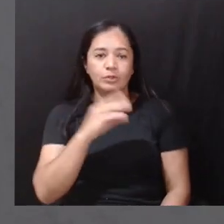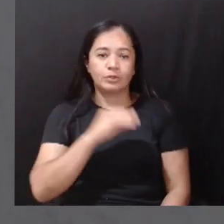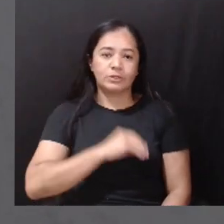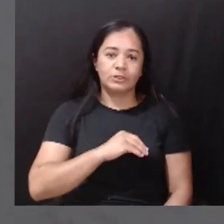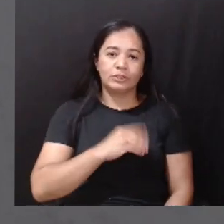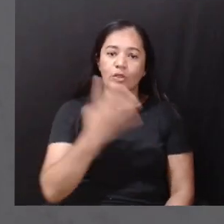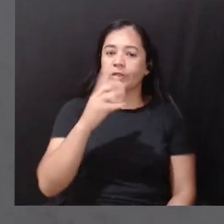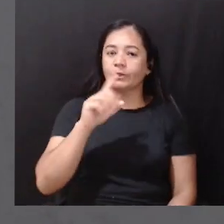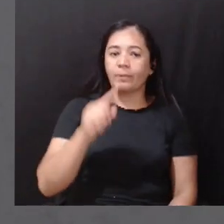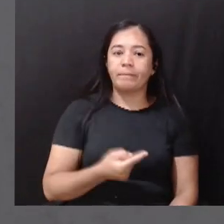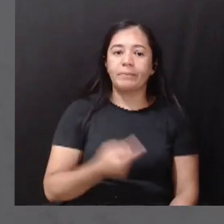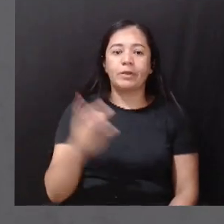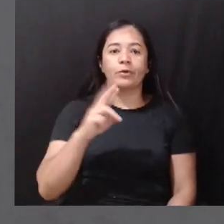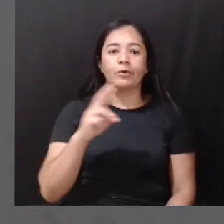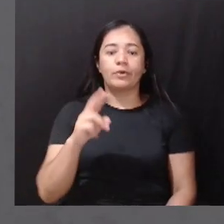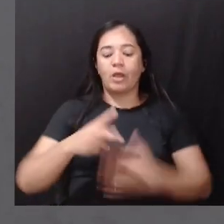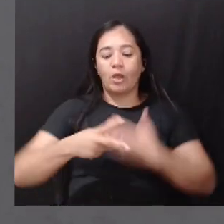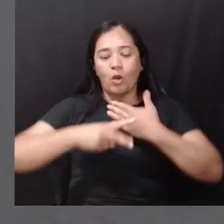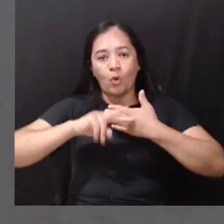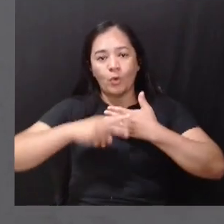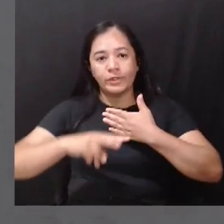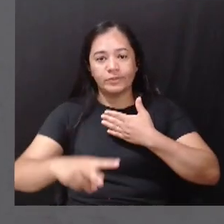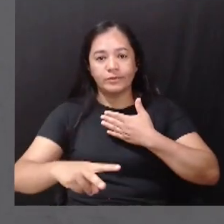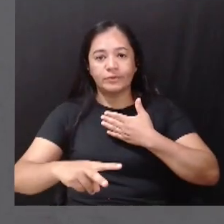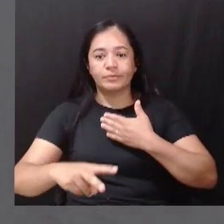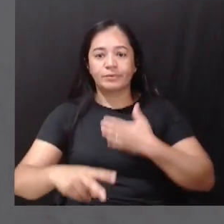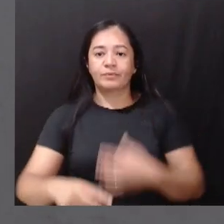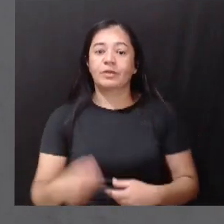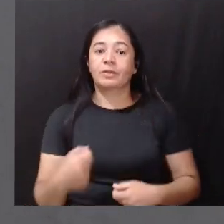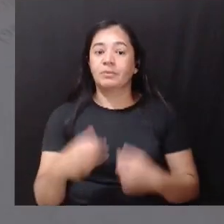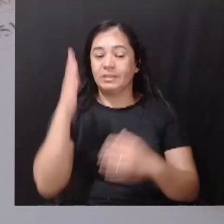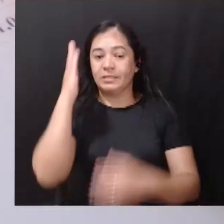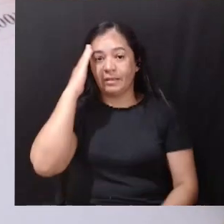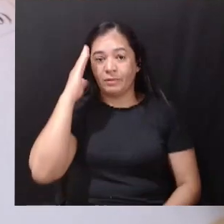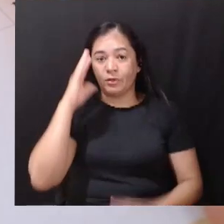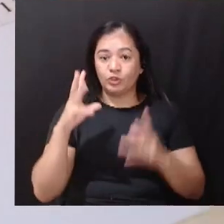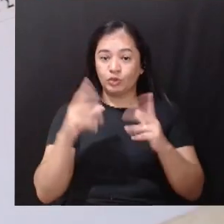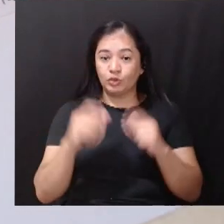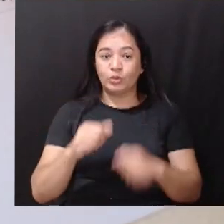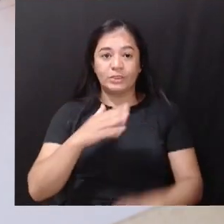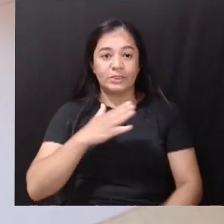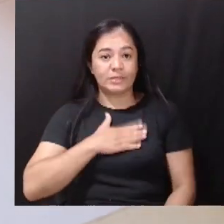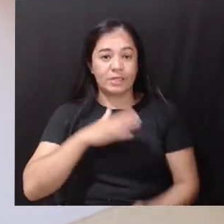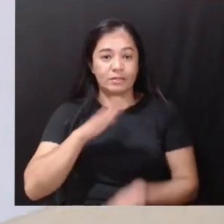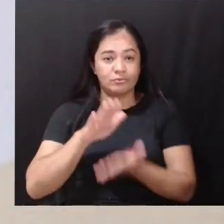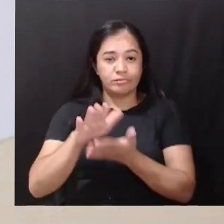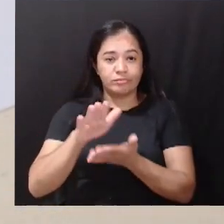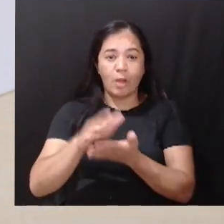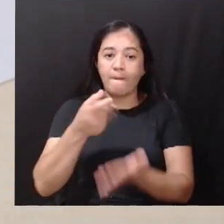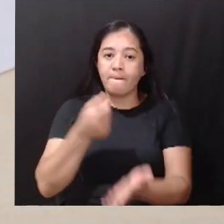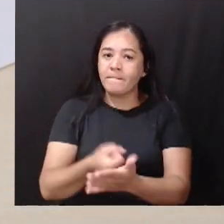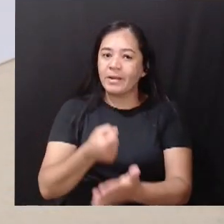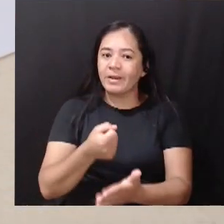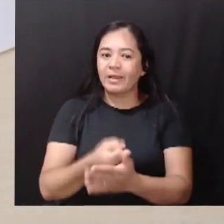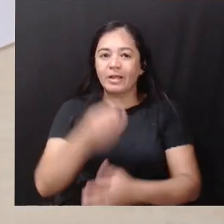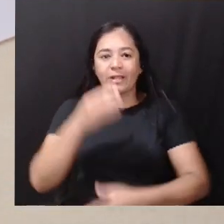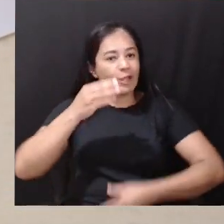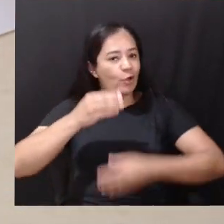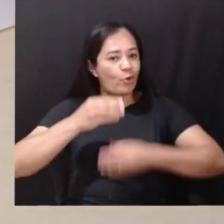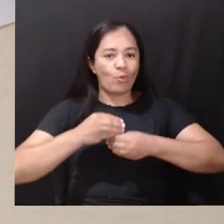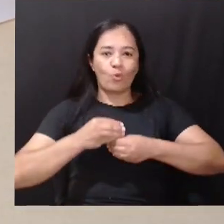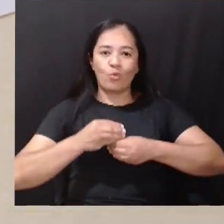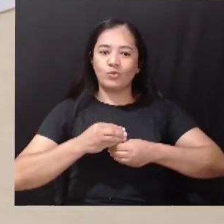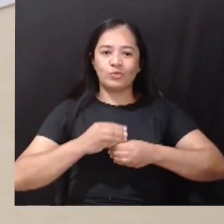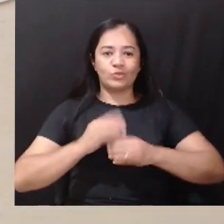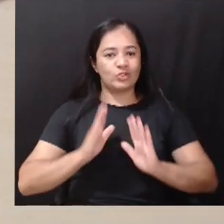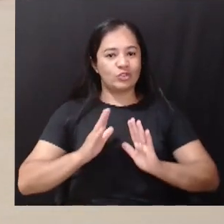R$4.000. Consequentemente, eu tenho que saber que todas as minhas despesas obrigatórias estão inclusas e estão dentro